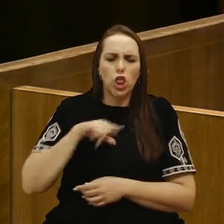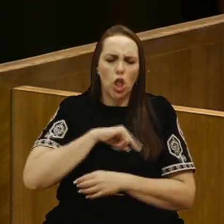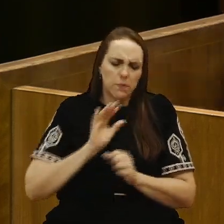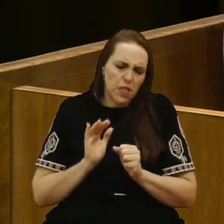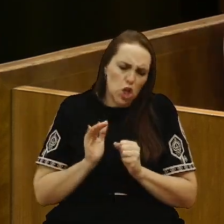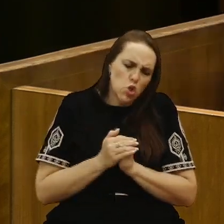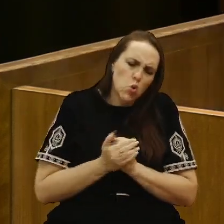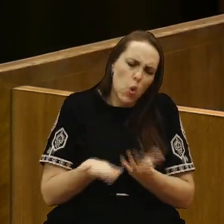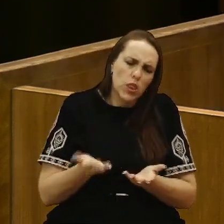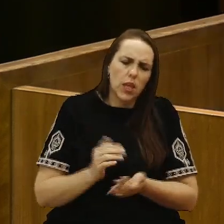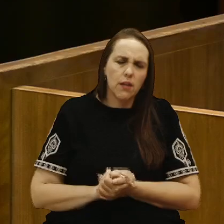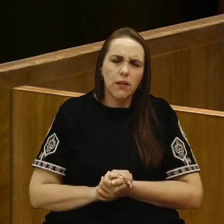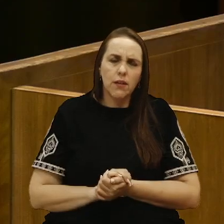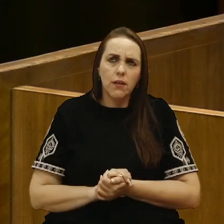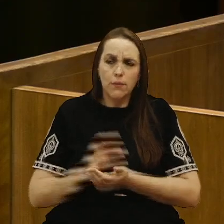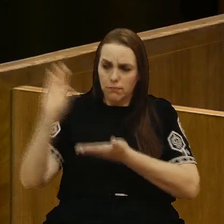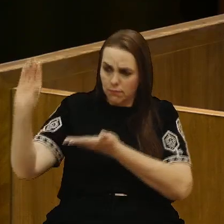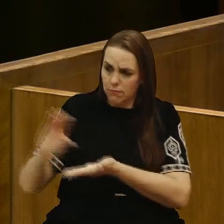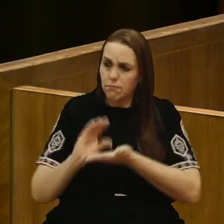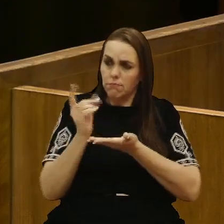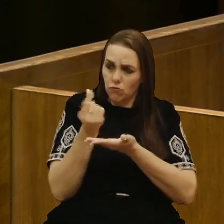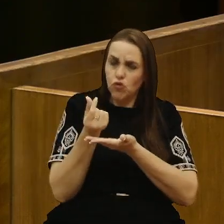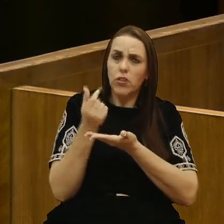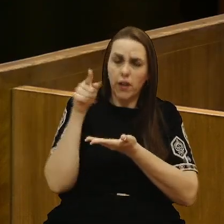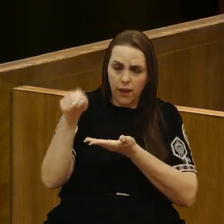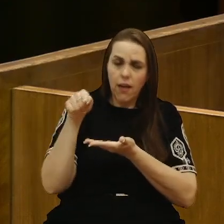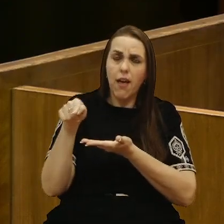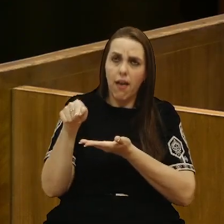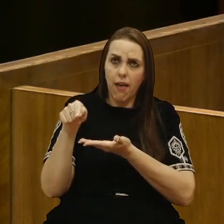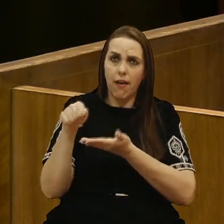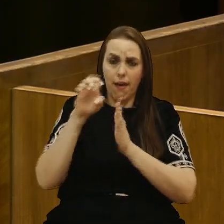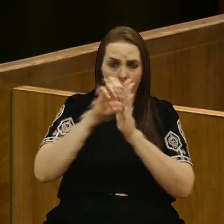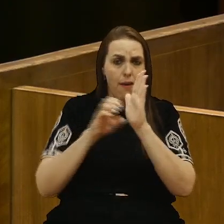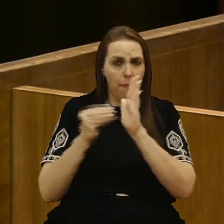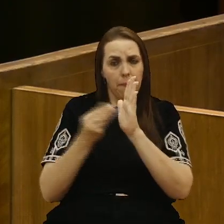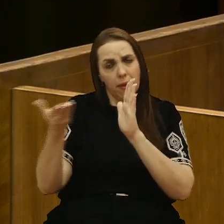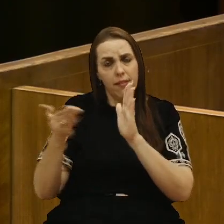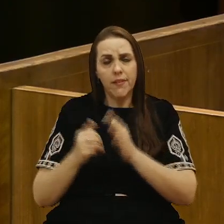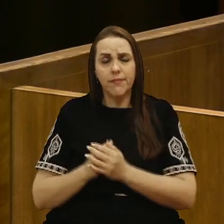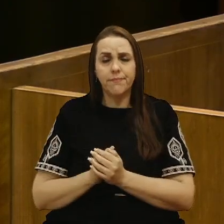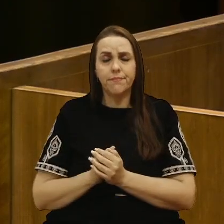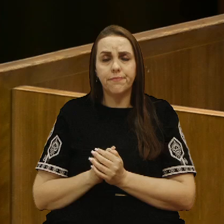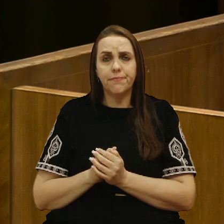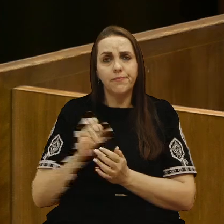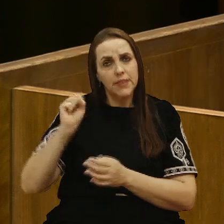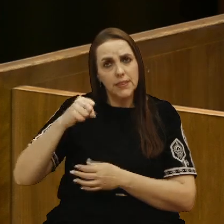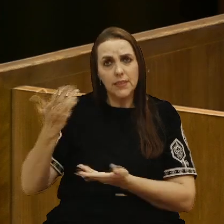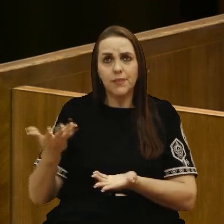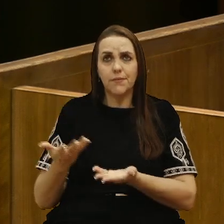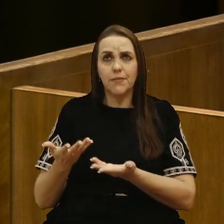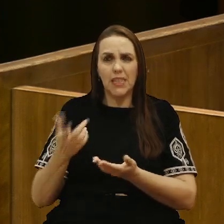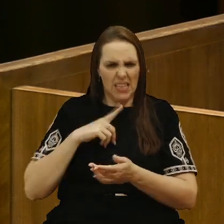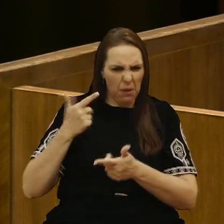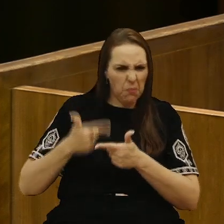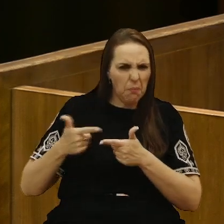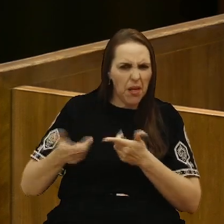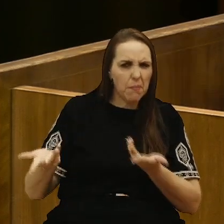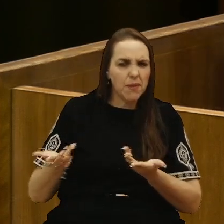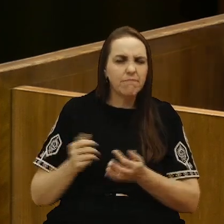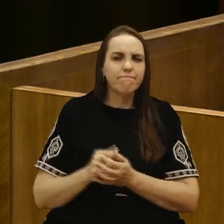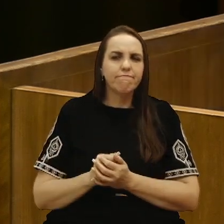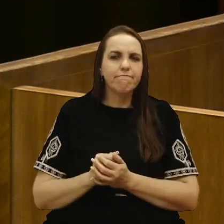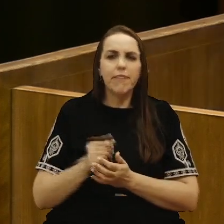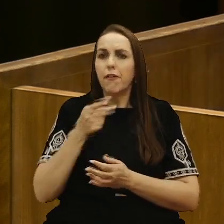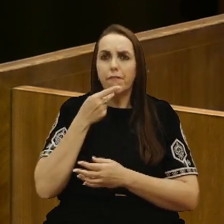esconder que esse recurso veio através de uma emenda parlamentar? Existe problema em